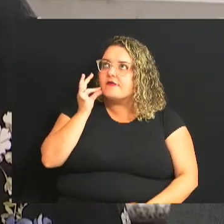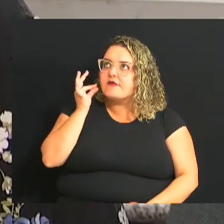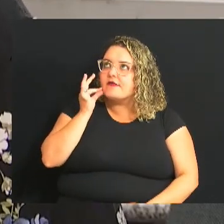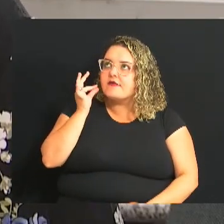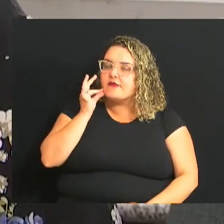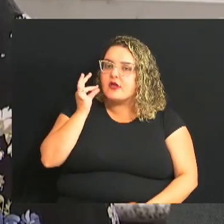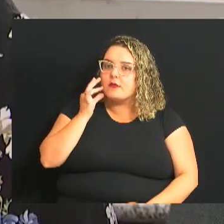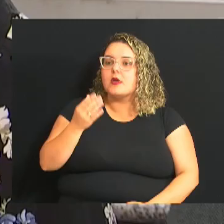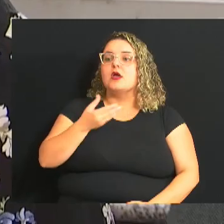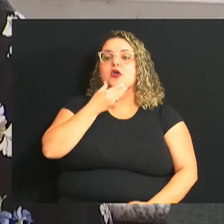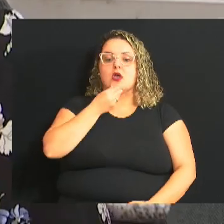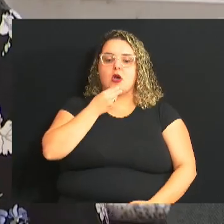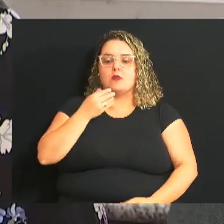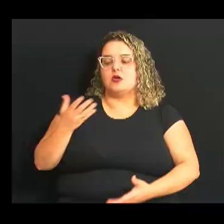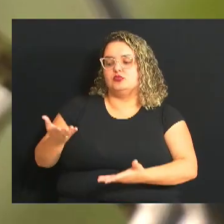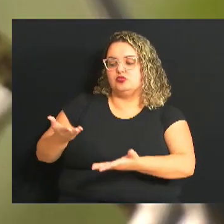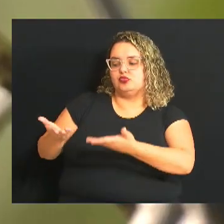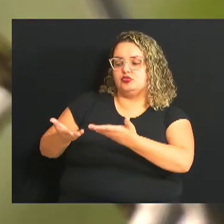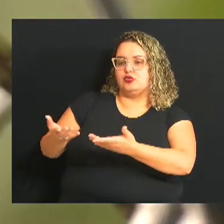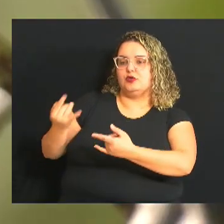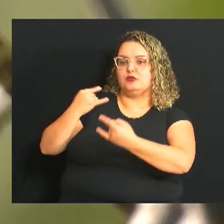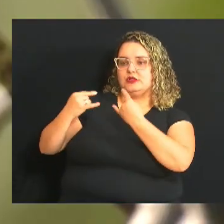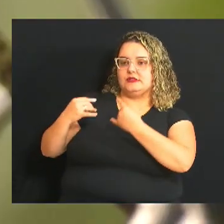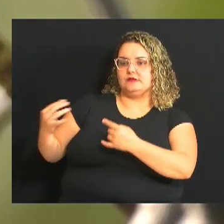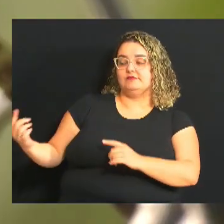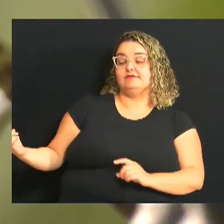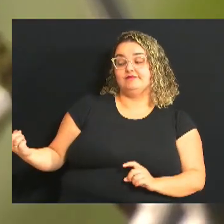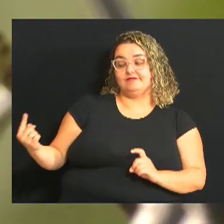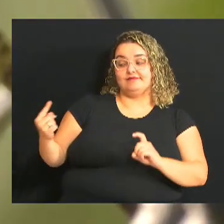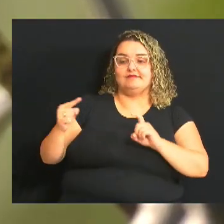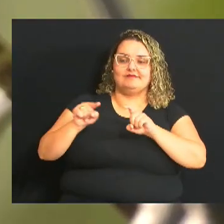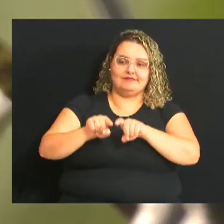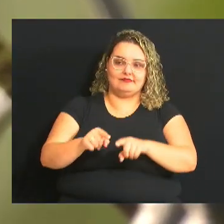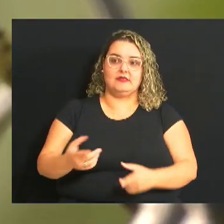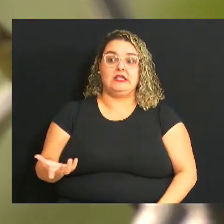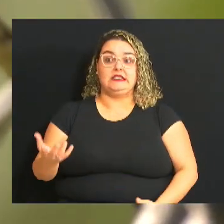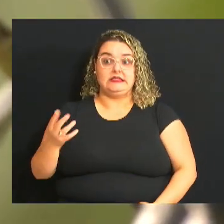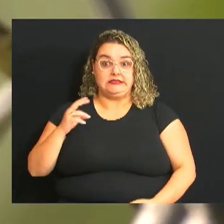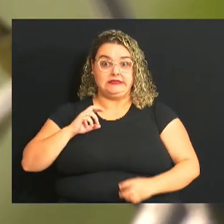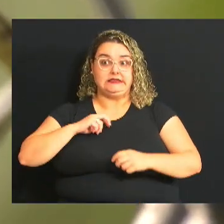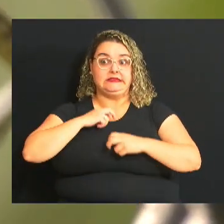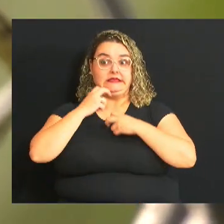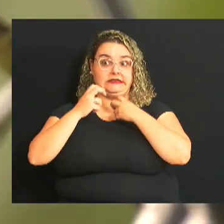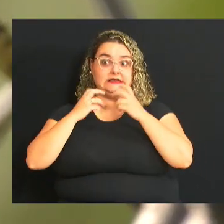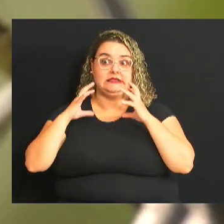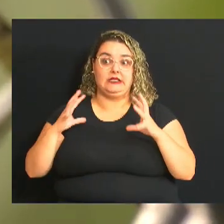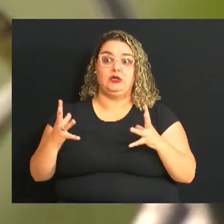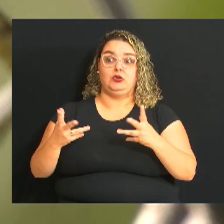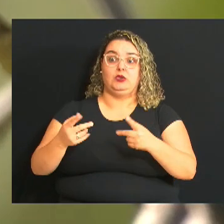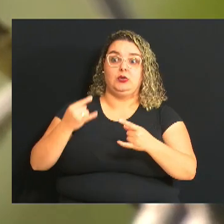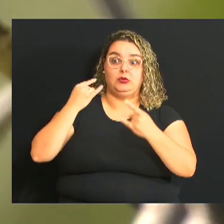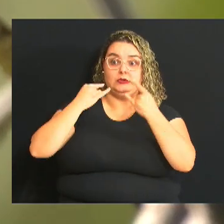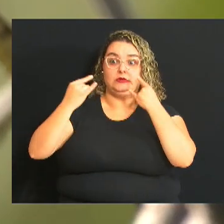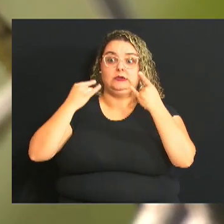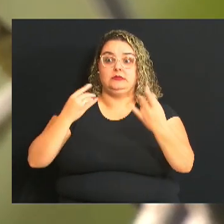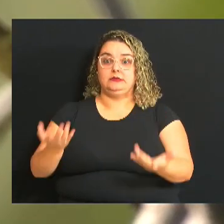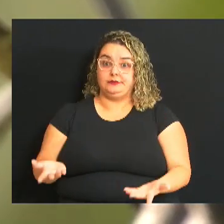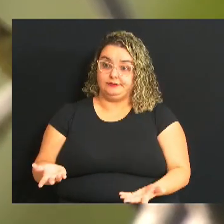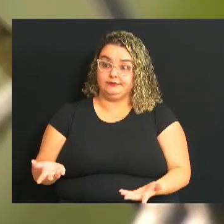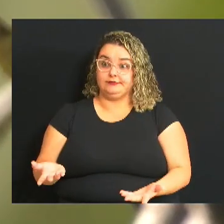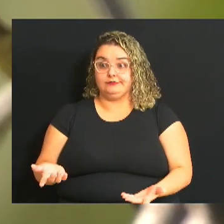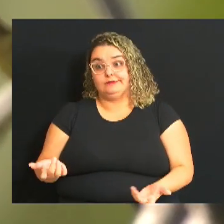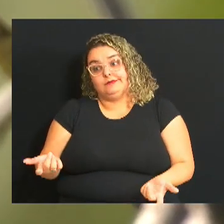assim, a fêmea, né, para atraí-la. E que canto, hein? Todo mundo acaba sendo atraído. E não é por